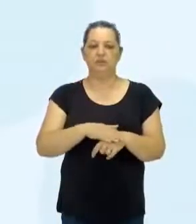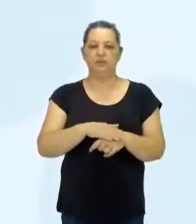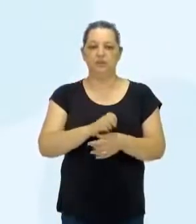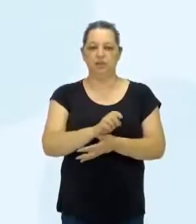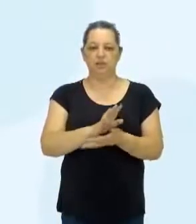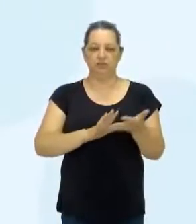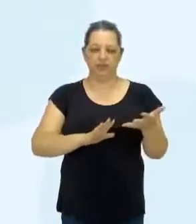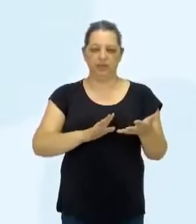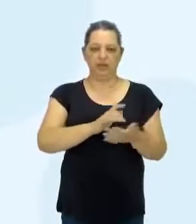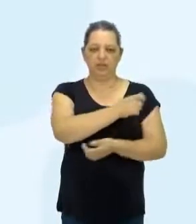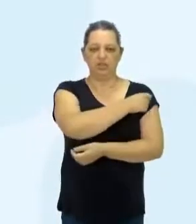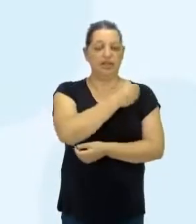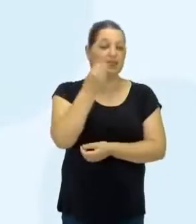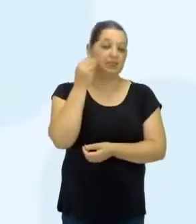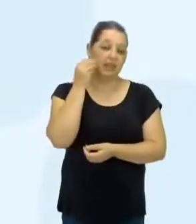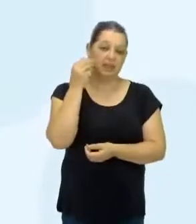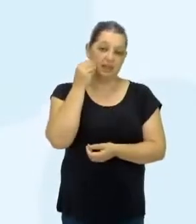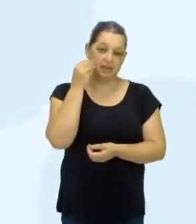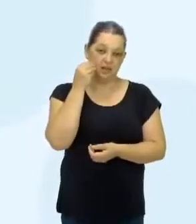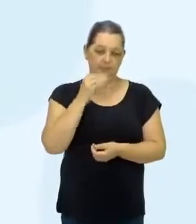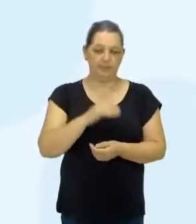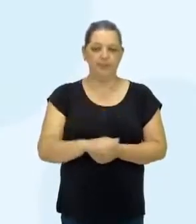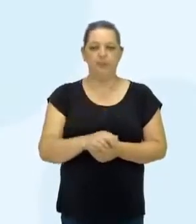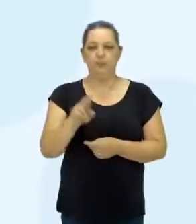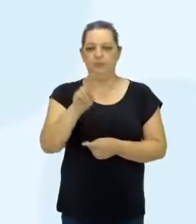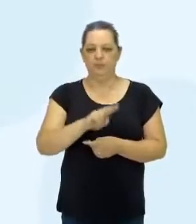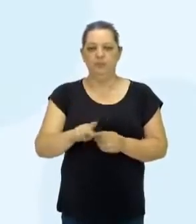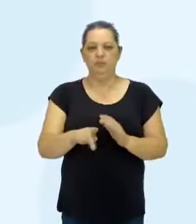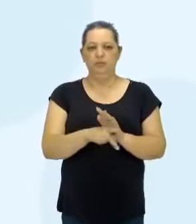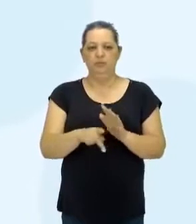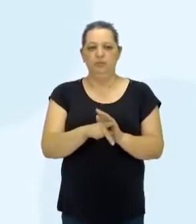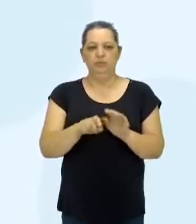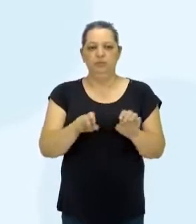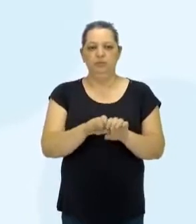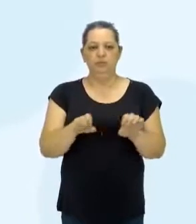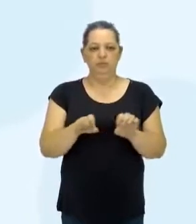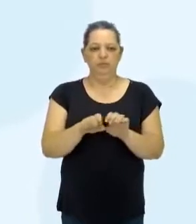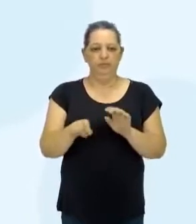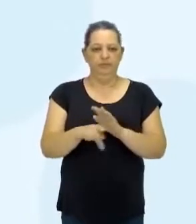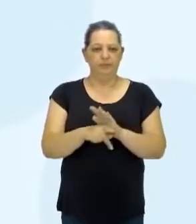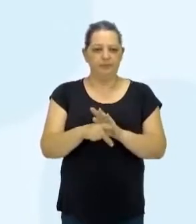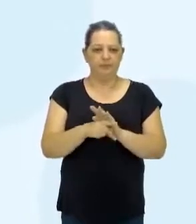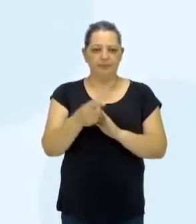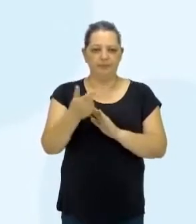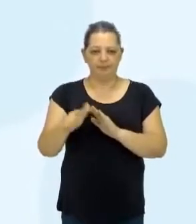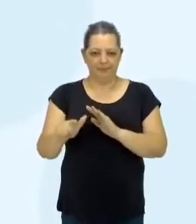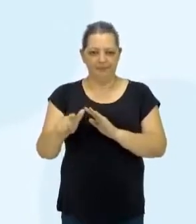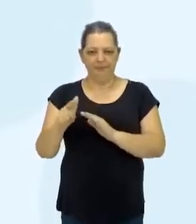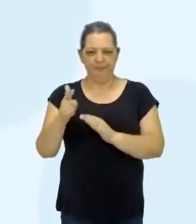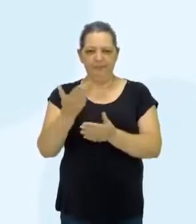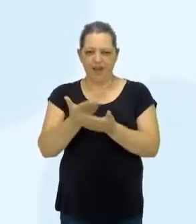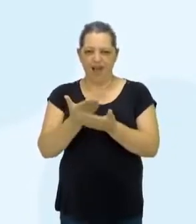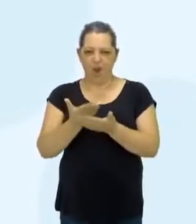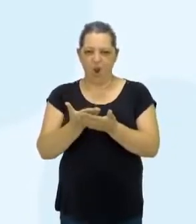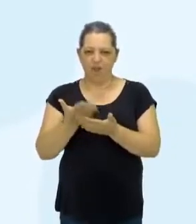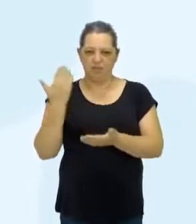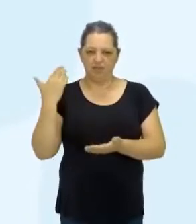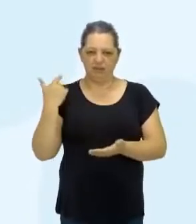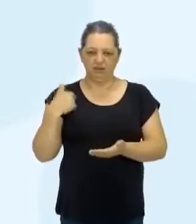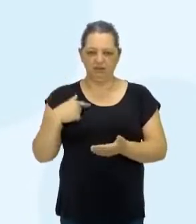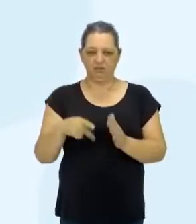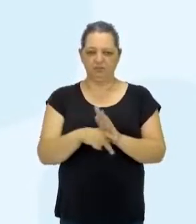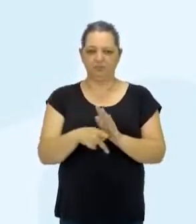aí, tentar fazer usando essa equação aqui que a gente trabalhou na outra aula, né? No caso, que a velocidade da